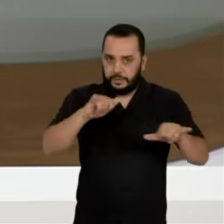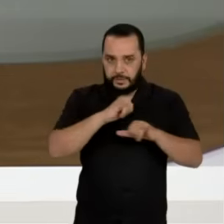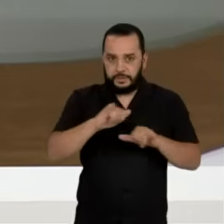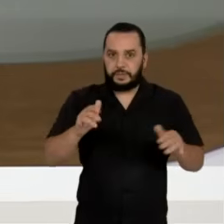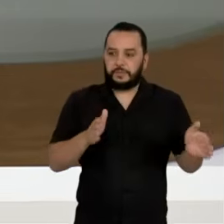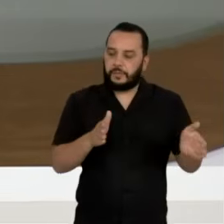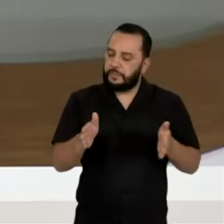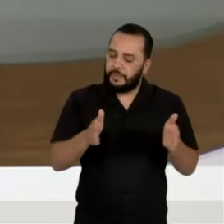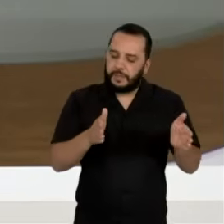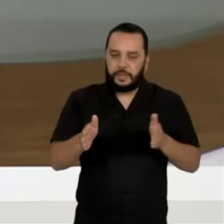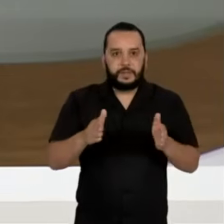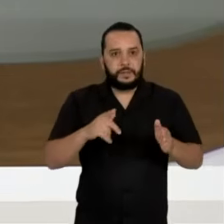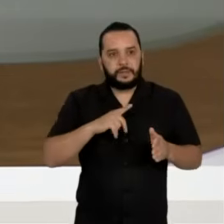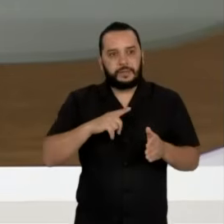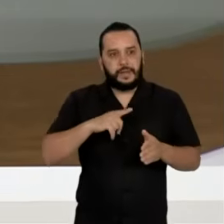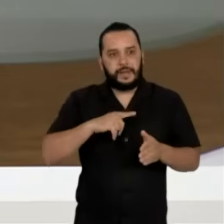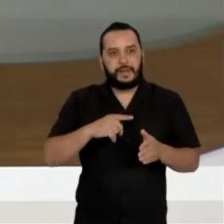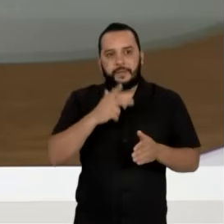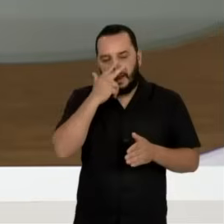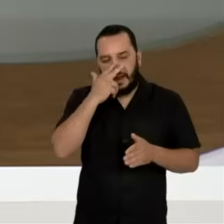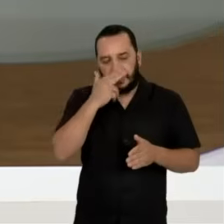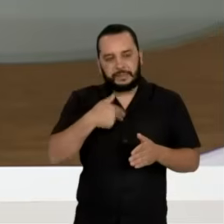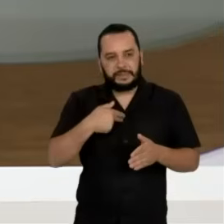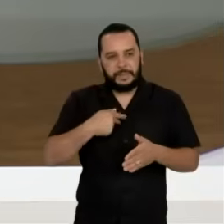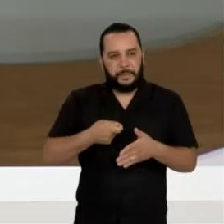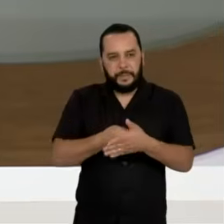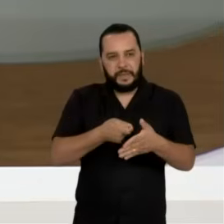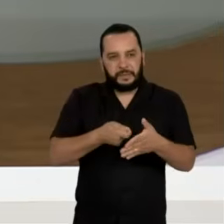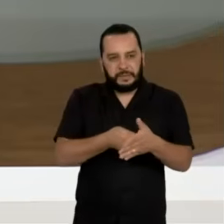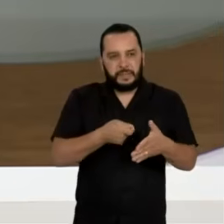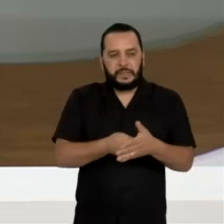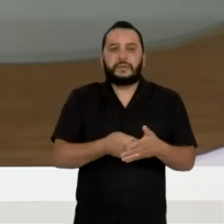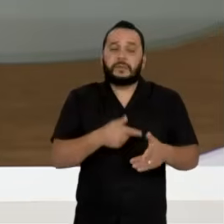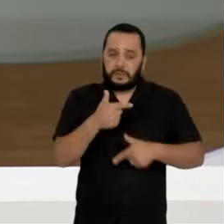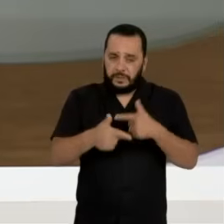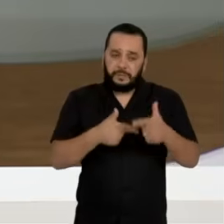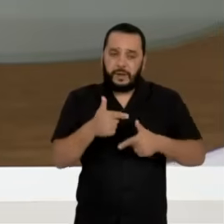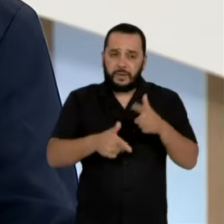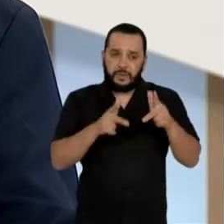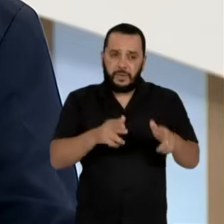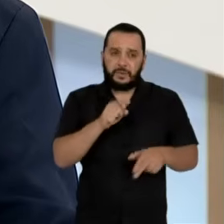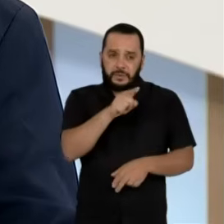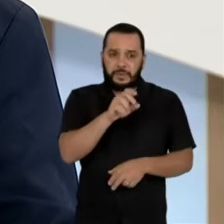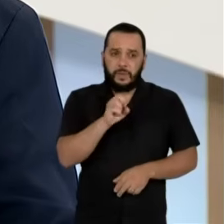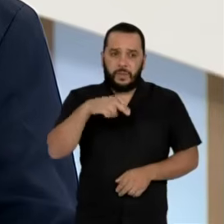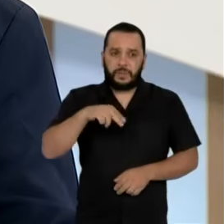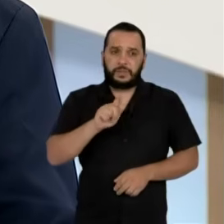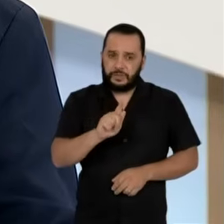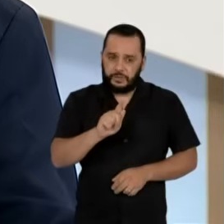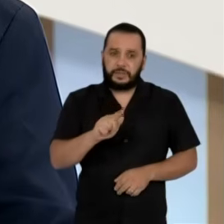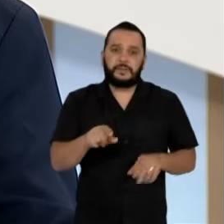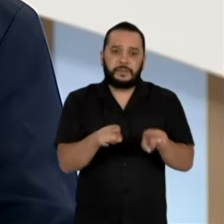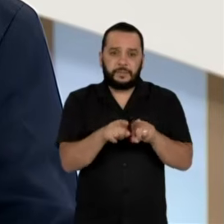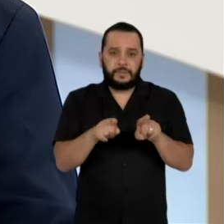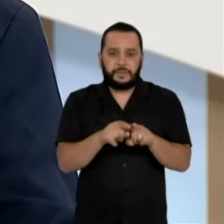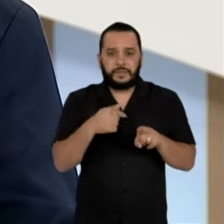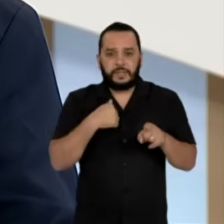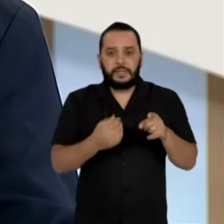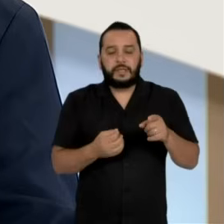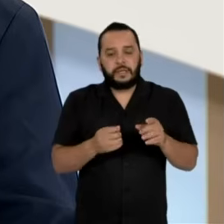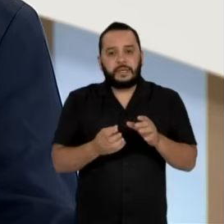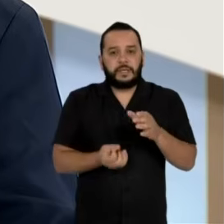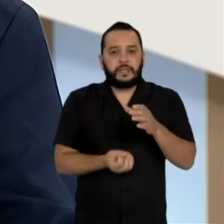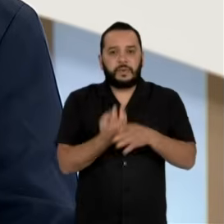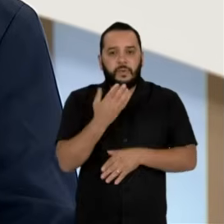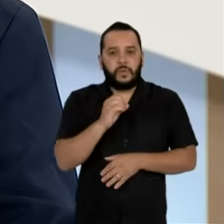de altíssima pressão para pessoas que fazem o que o senhor faz e especialmente para a entidade que o senhor fundou